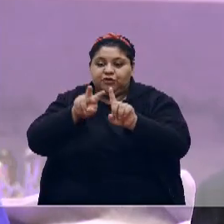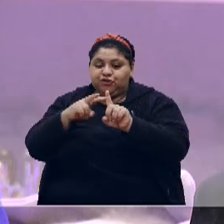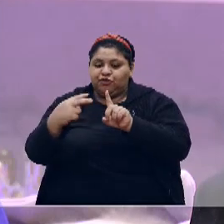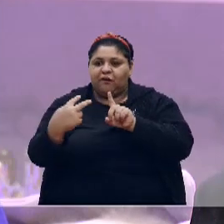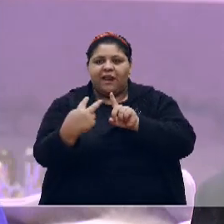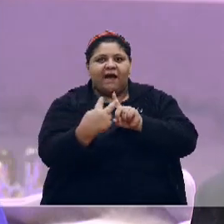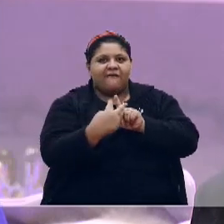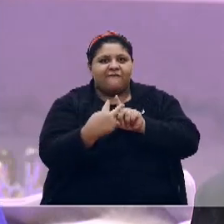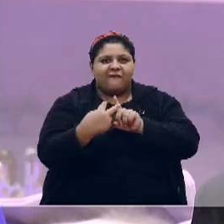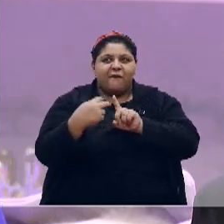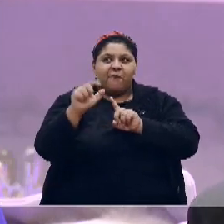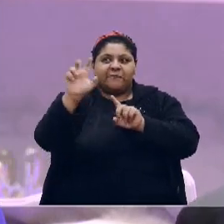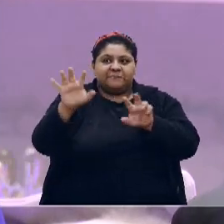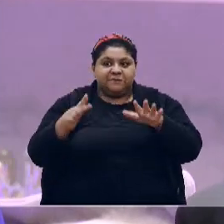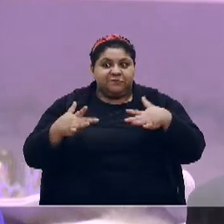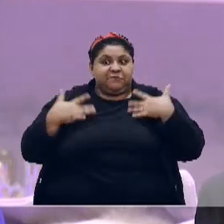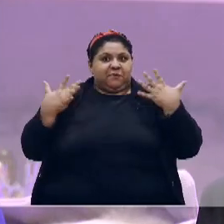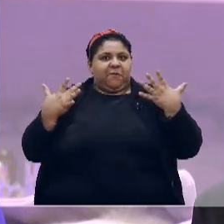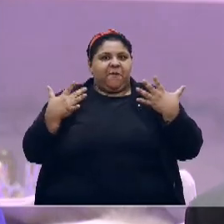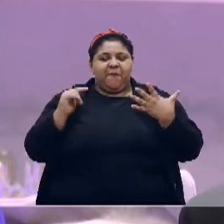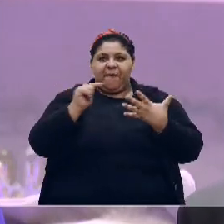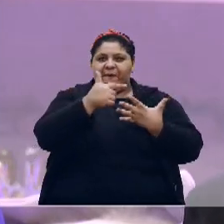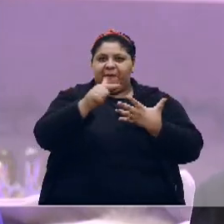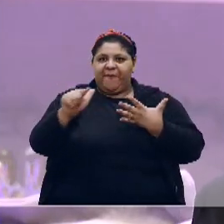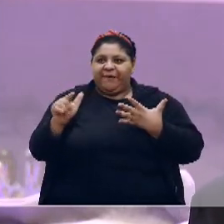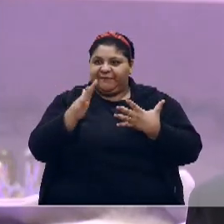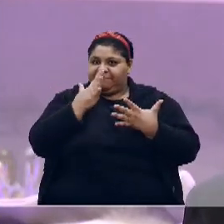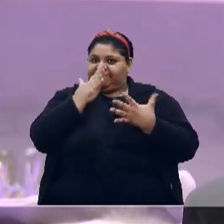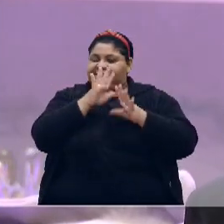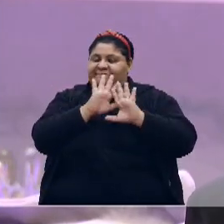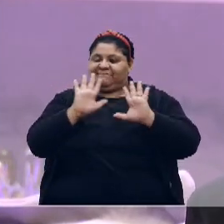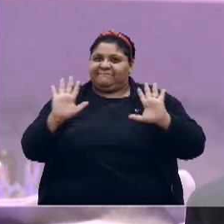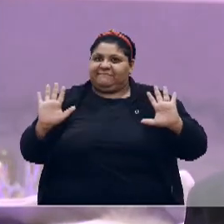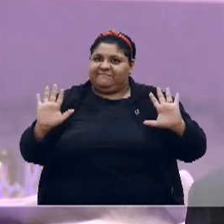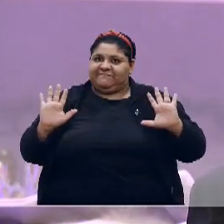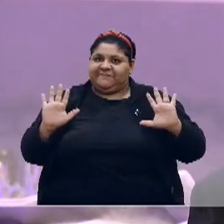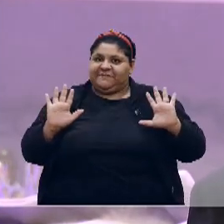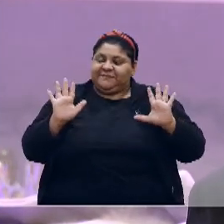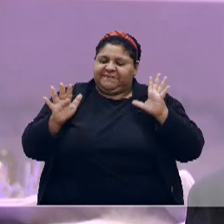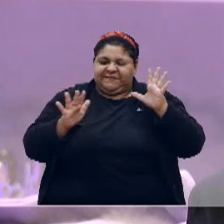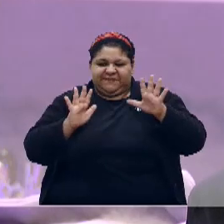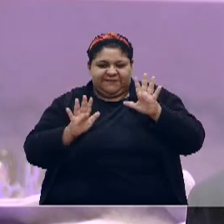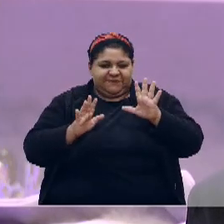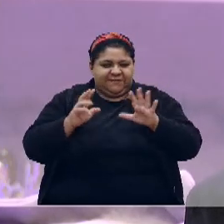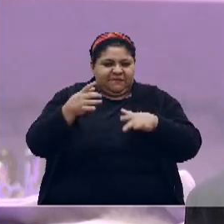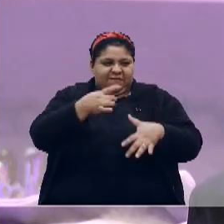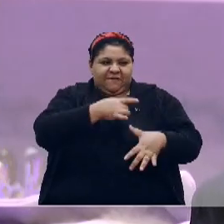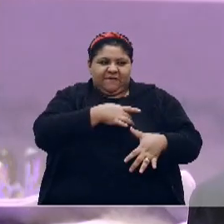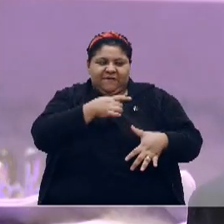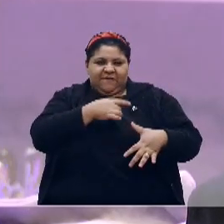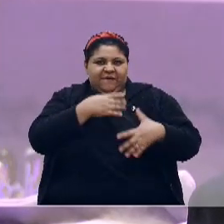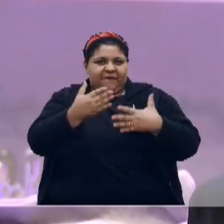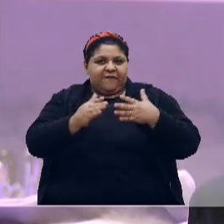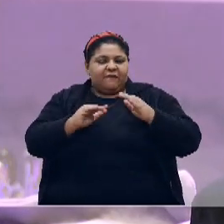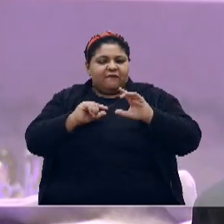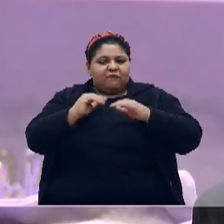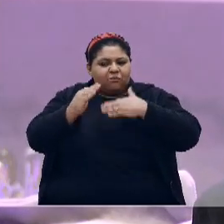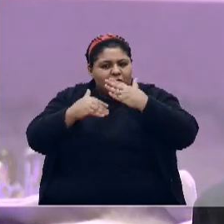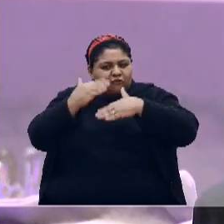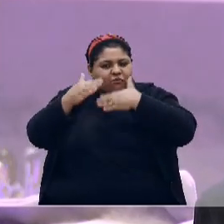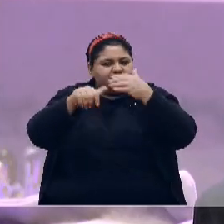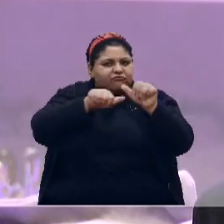umas admiradas, outras, assim, com o pé meio atrás, né? E aí, aos poucos, isso foi mudando,